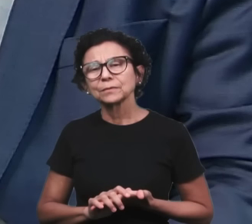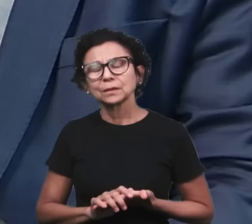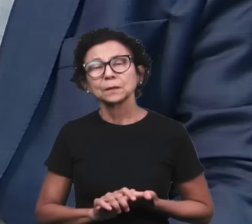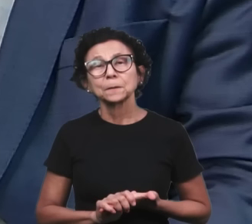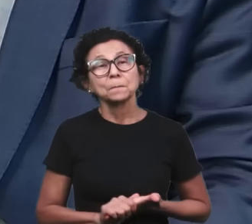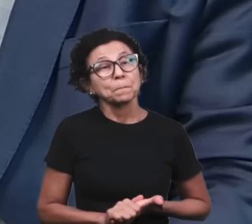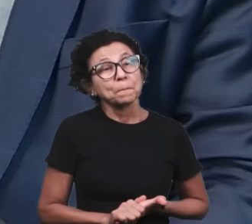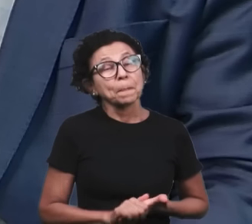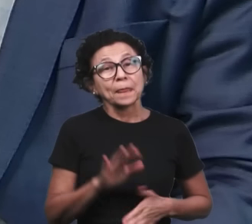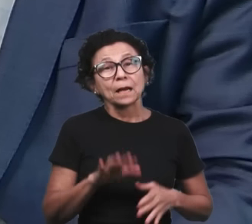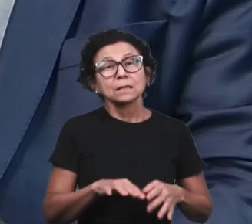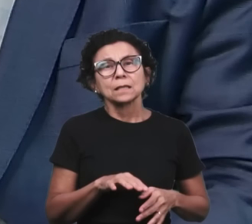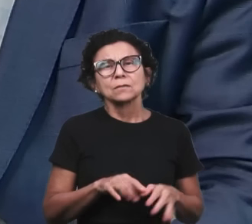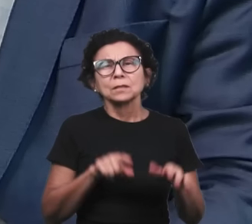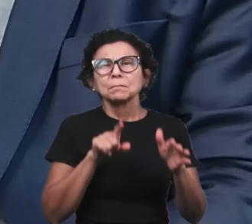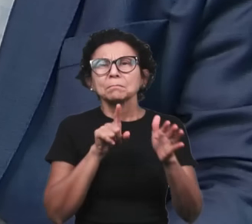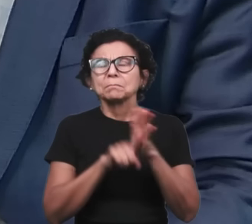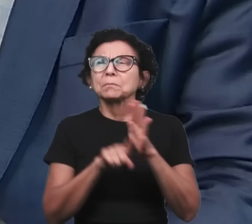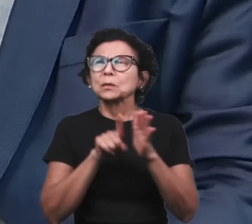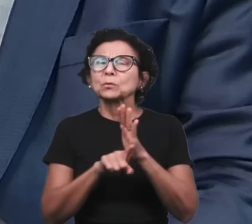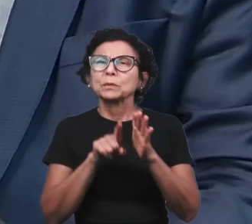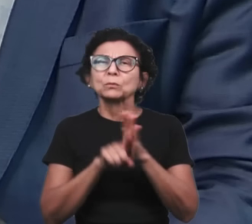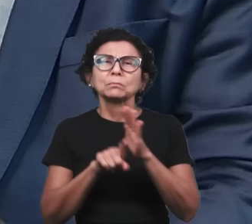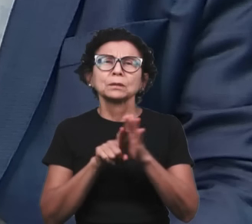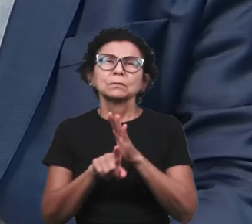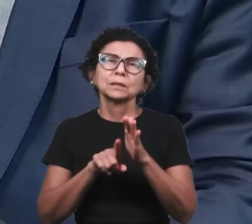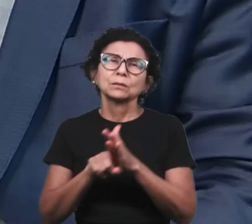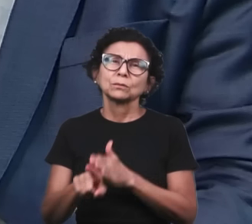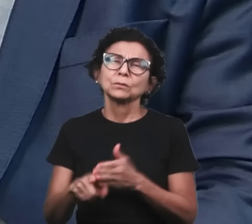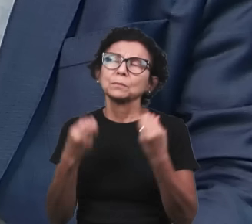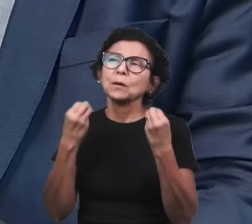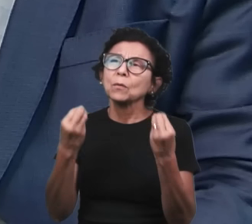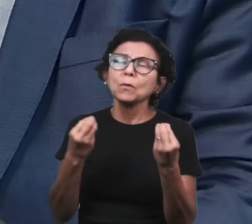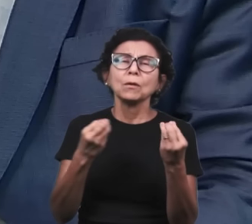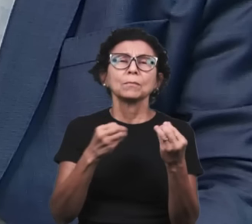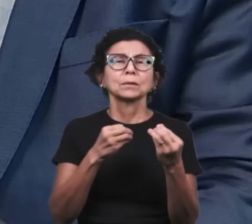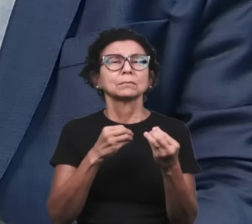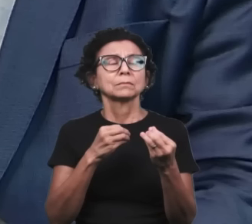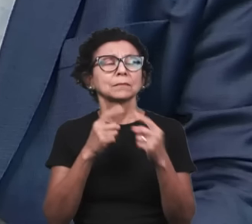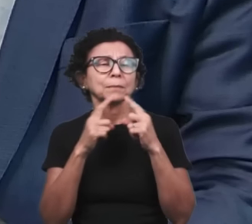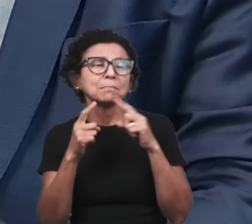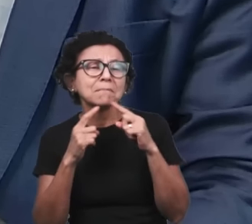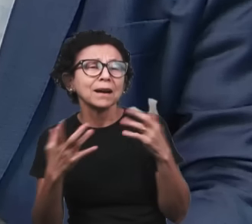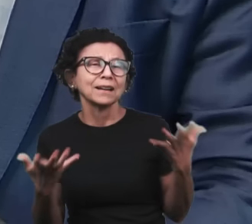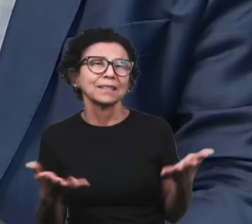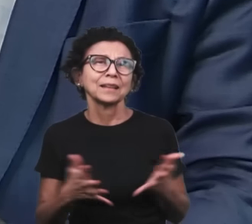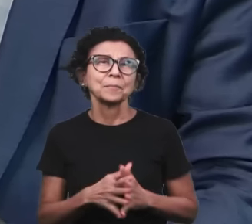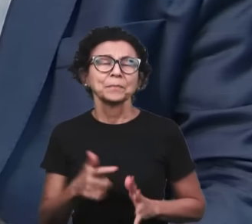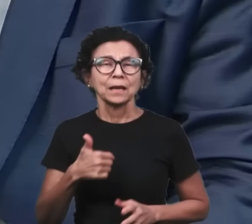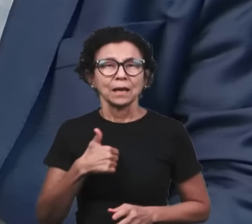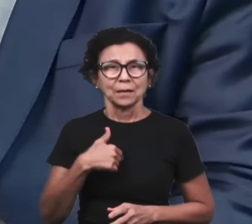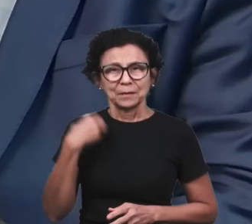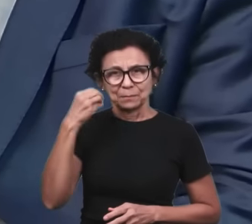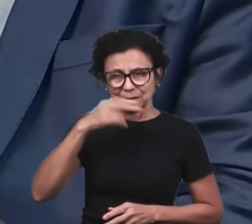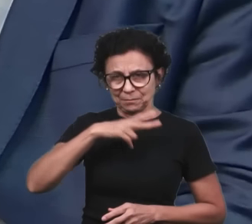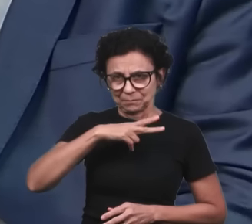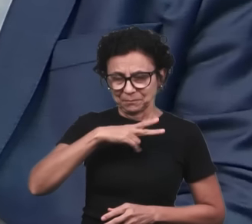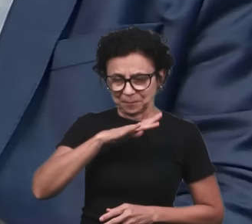que o questionamento continua, né? Mas ele vai dizer, eu vou contar uma pequena experiência para vocês